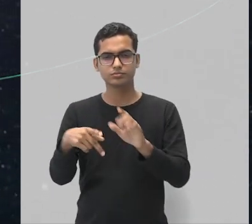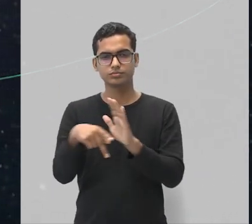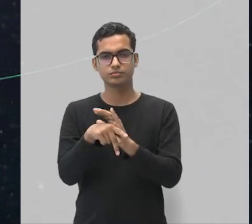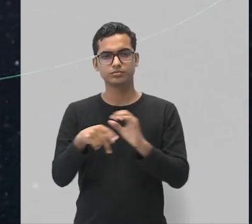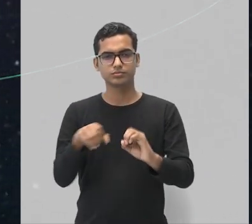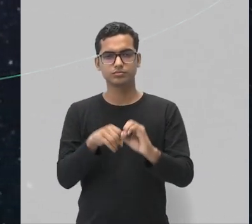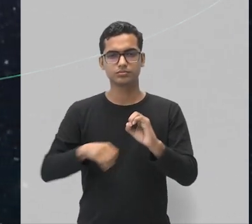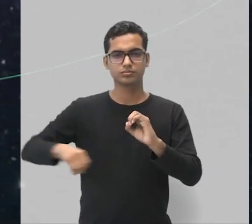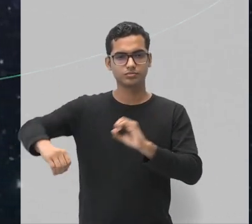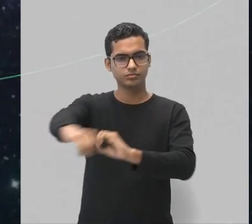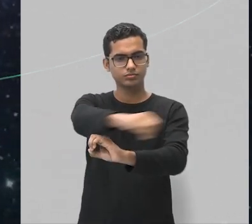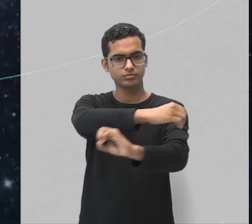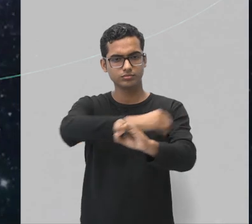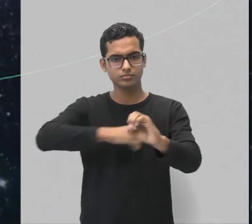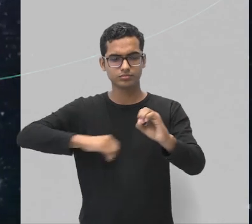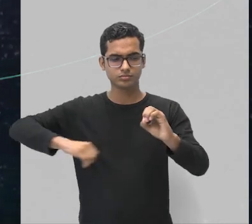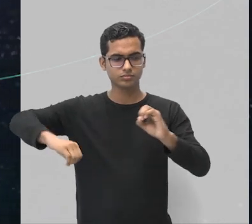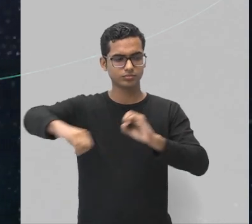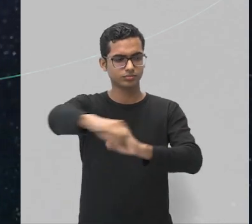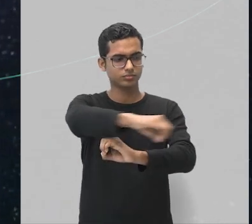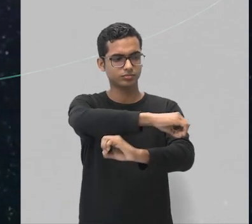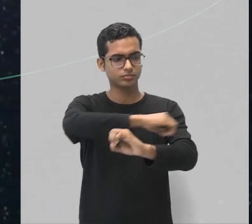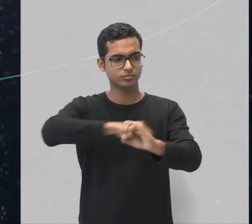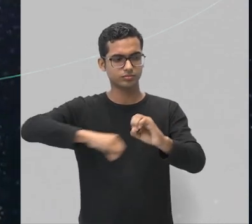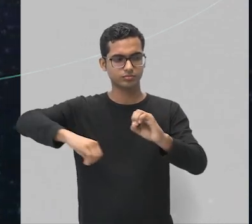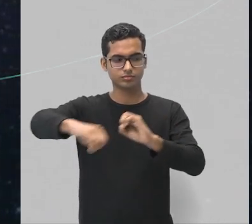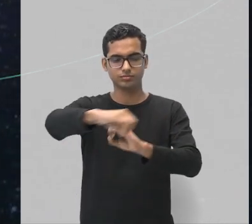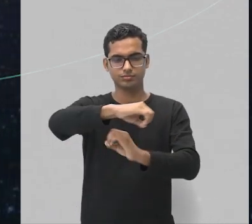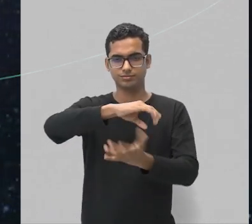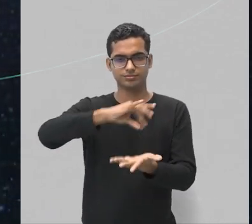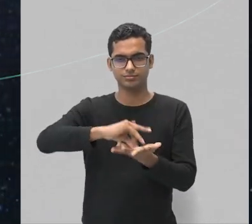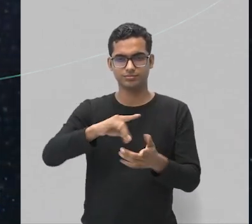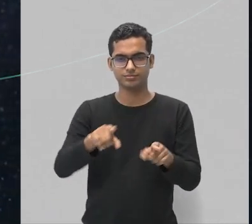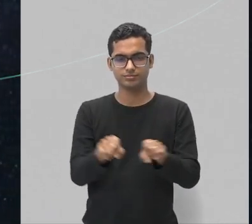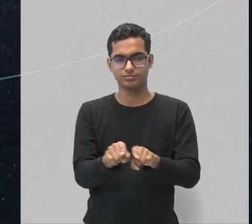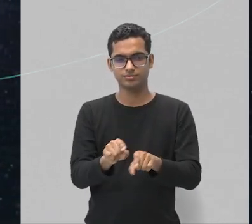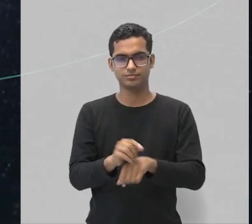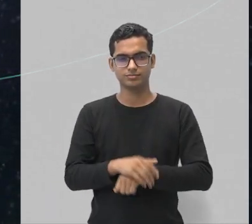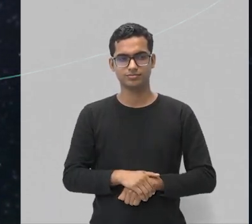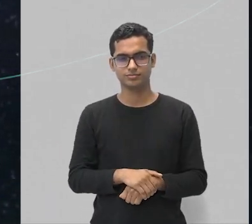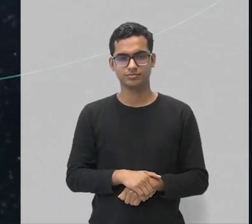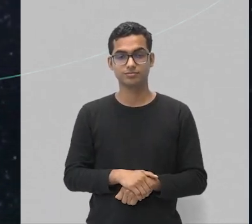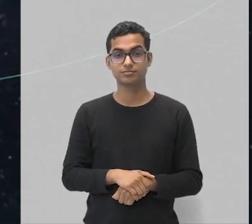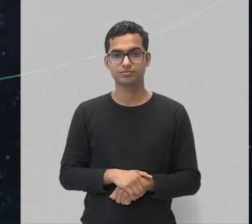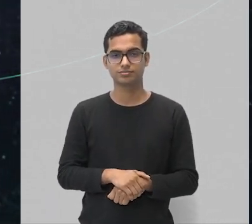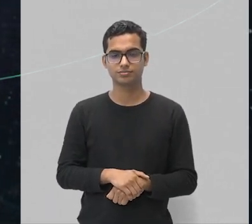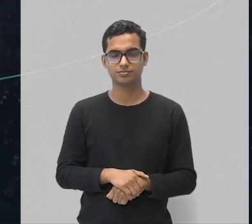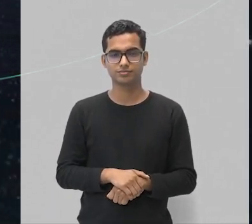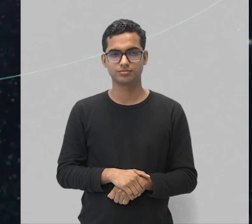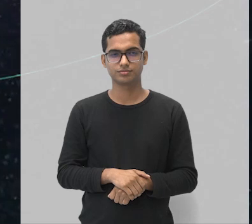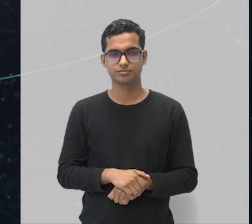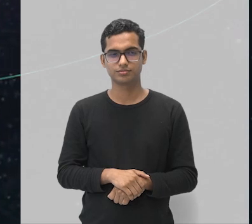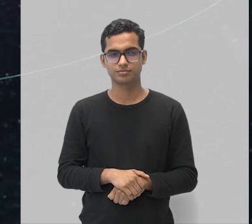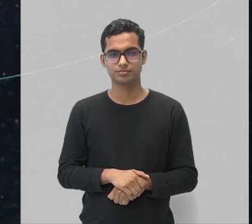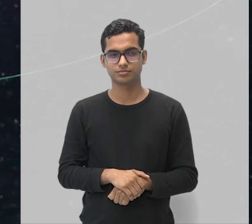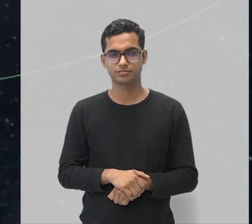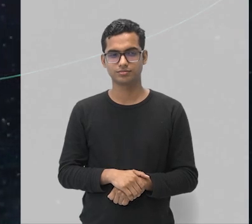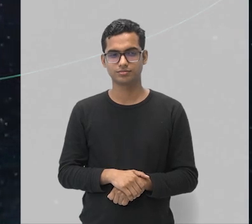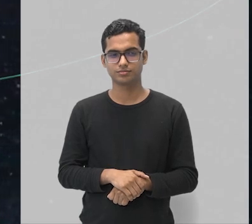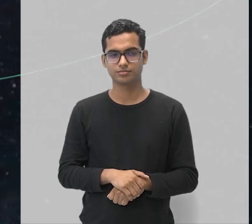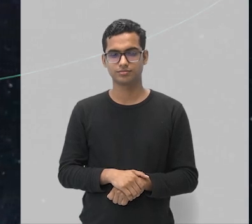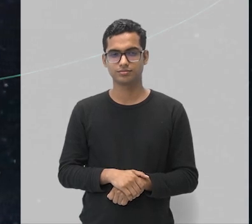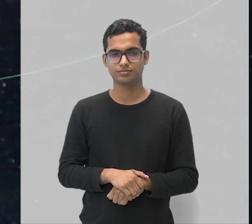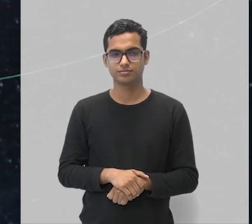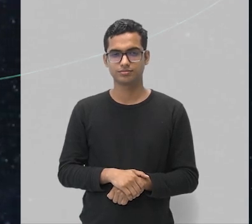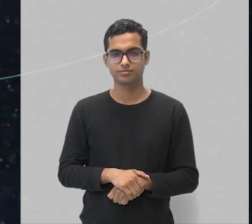órbita dos planetas em torno do Sol, certo? Então, isso vai depender